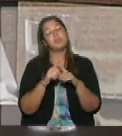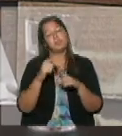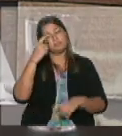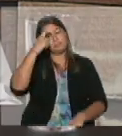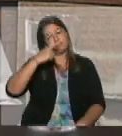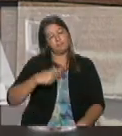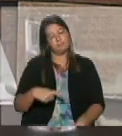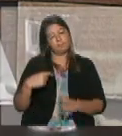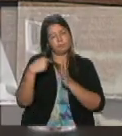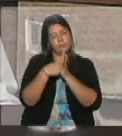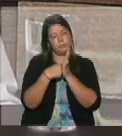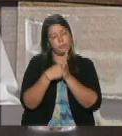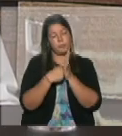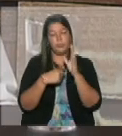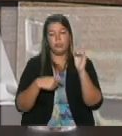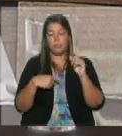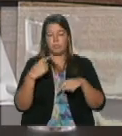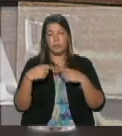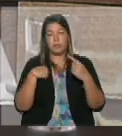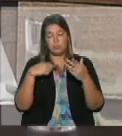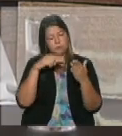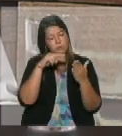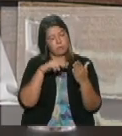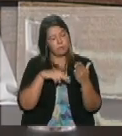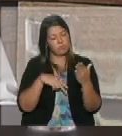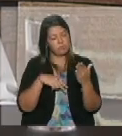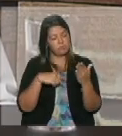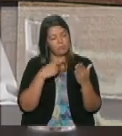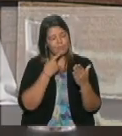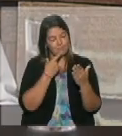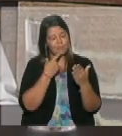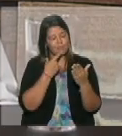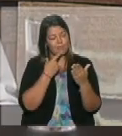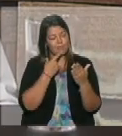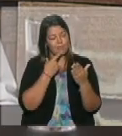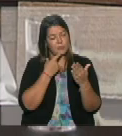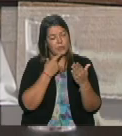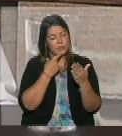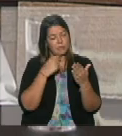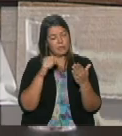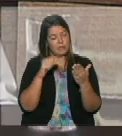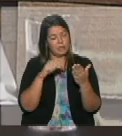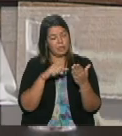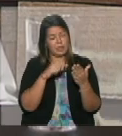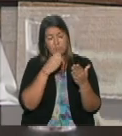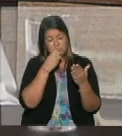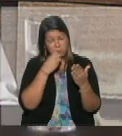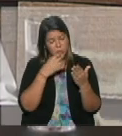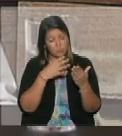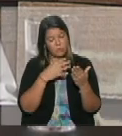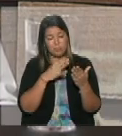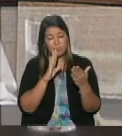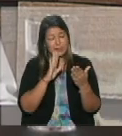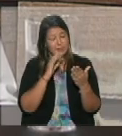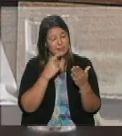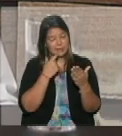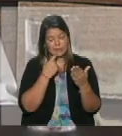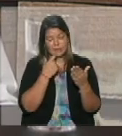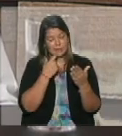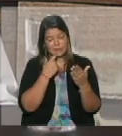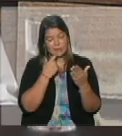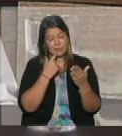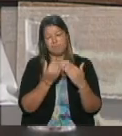autocrítica, né? Eu relendo o texto, eu vi que era uma coisa realmente demolidora e que aquilo não era